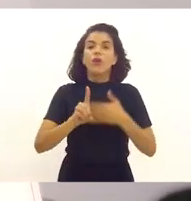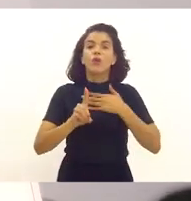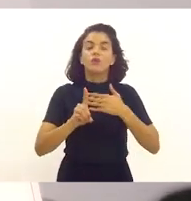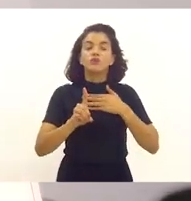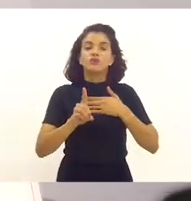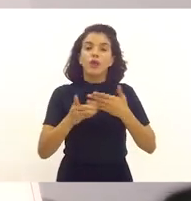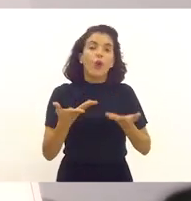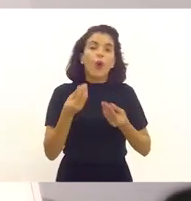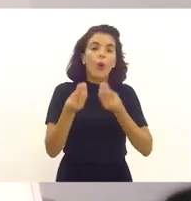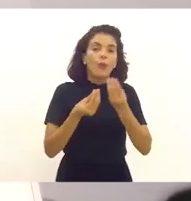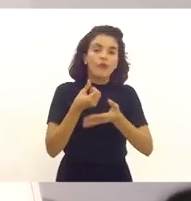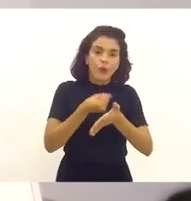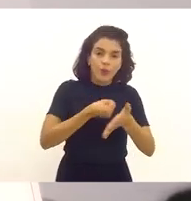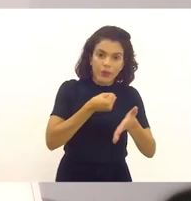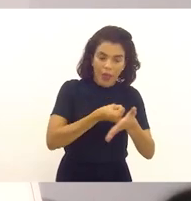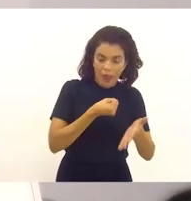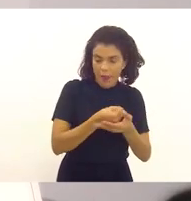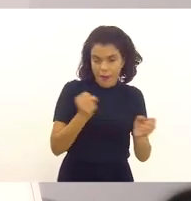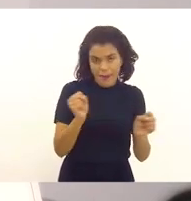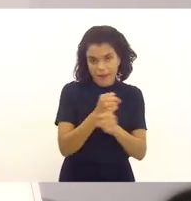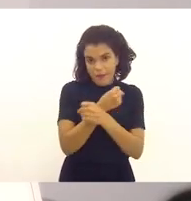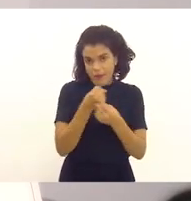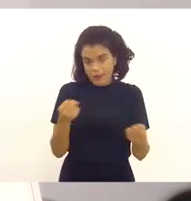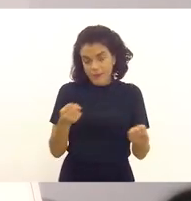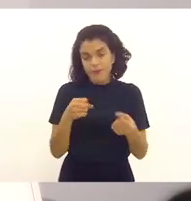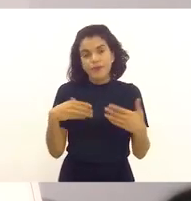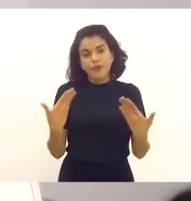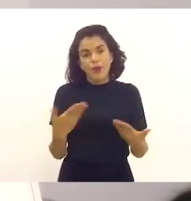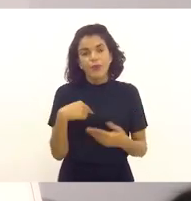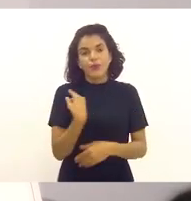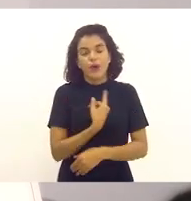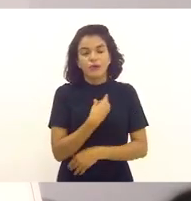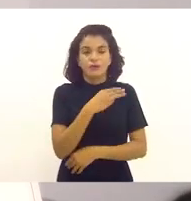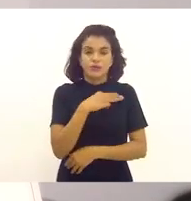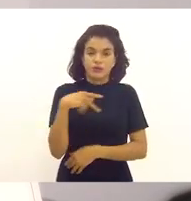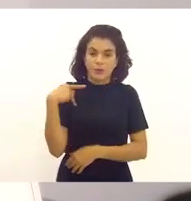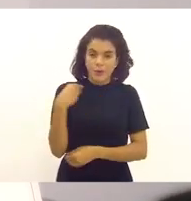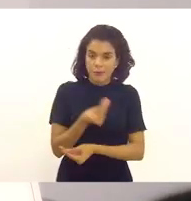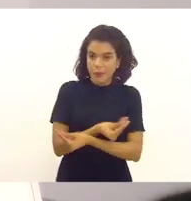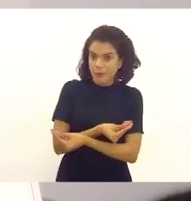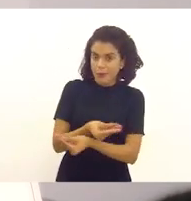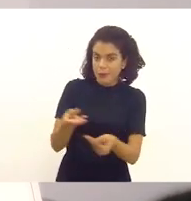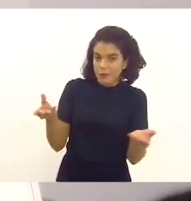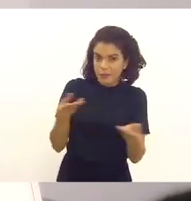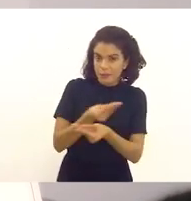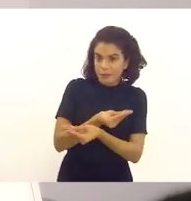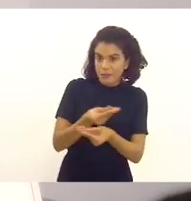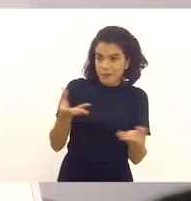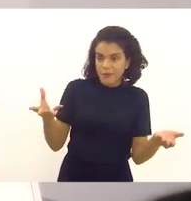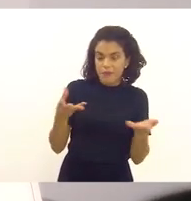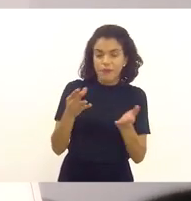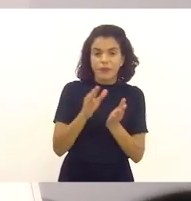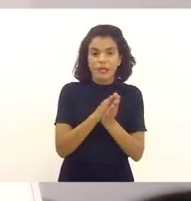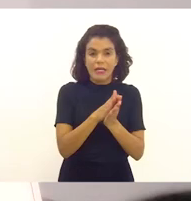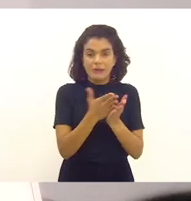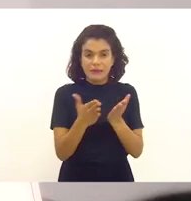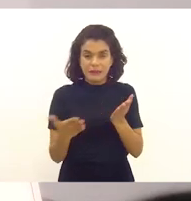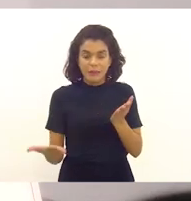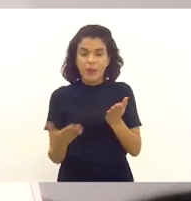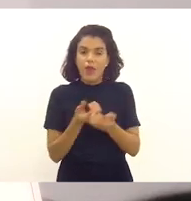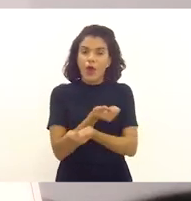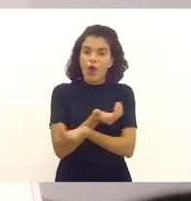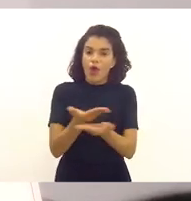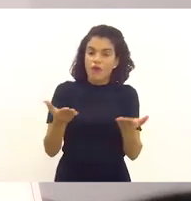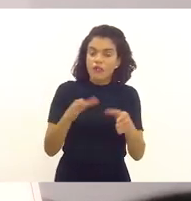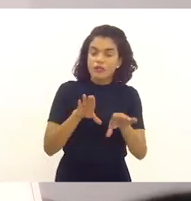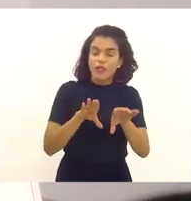por eles né então nós no Ministério Público estamos distribuindo essa essa cartilha e fazendo capacitações